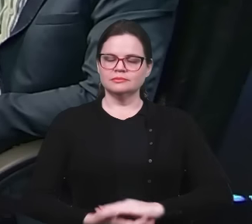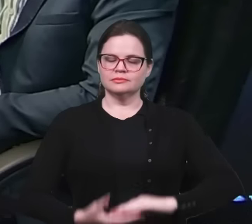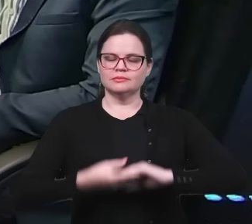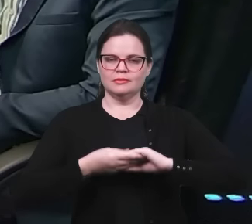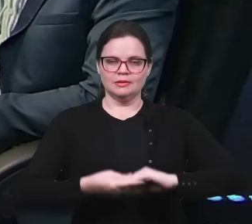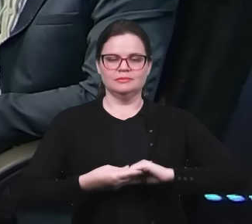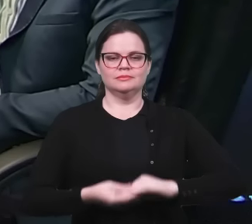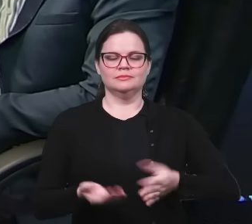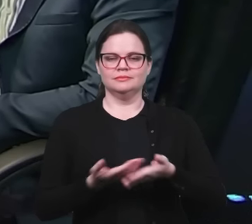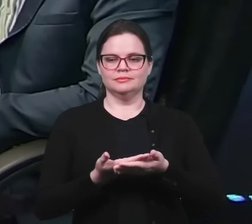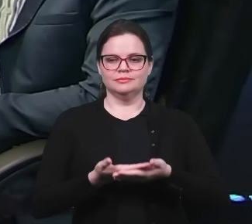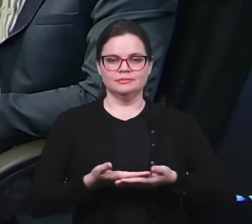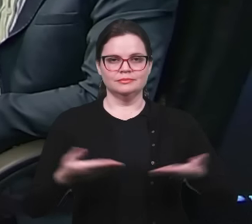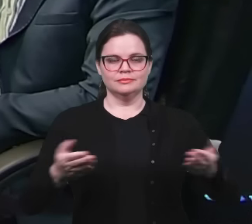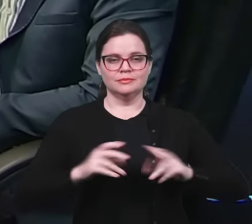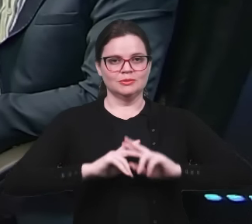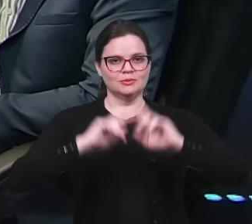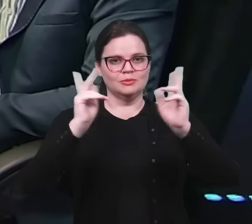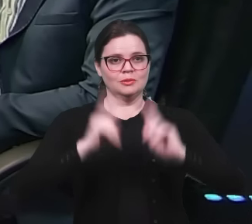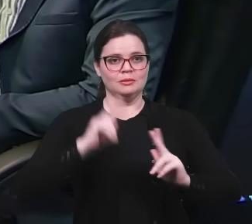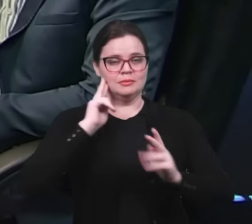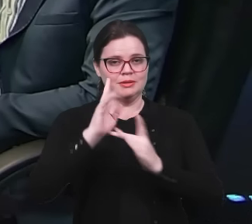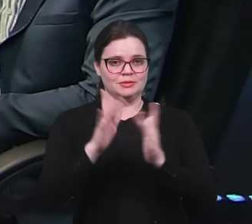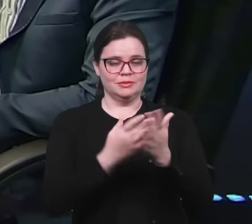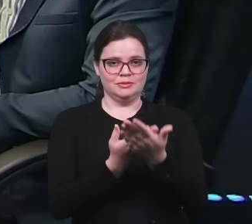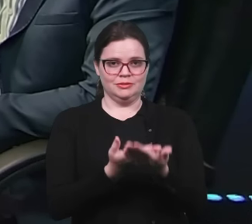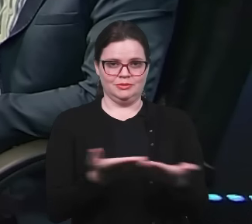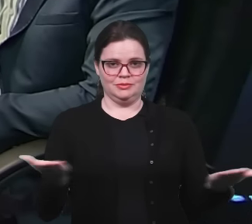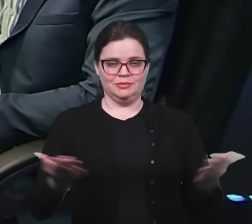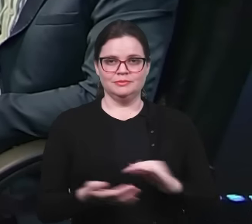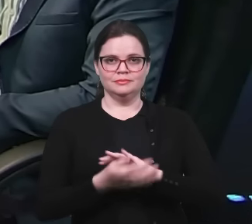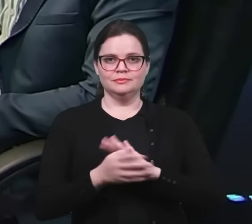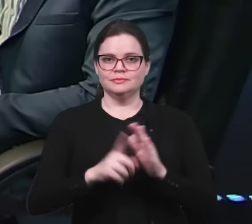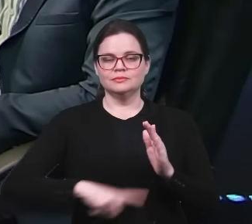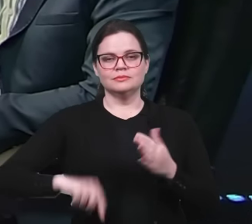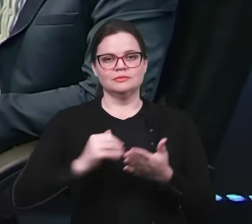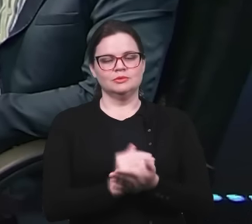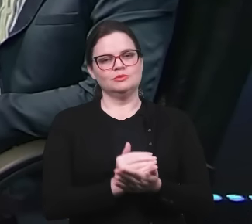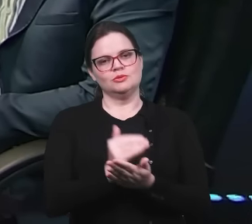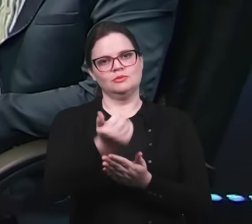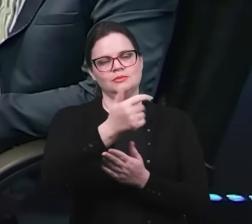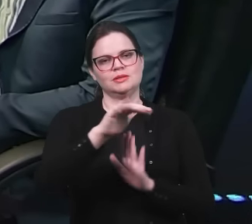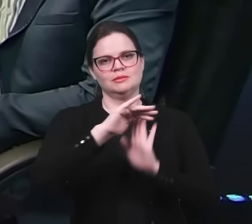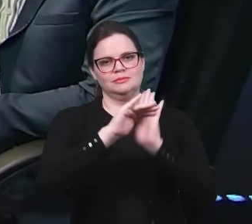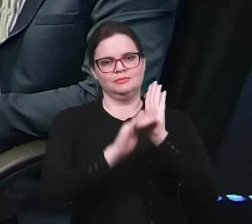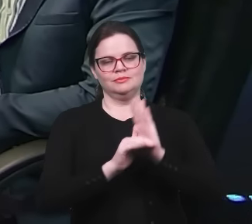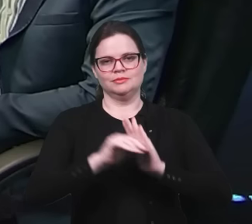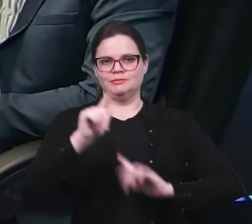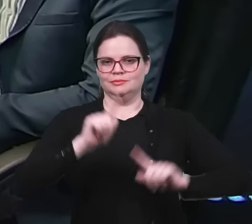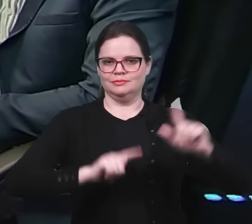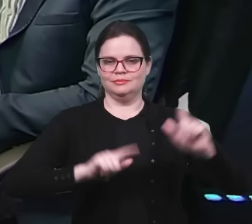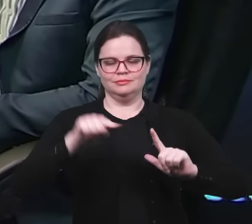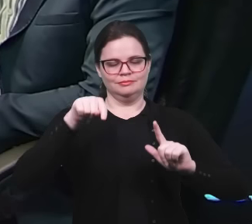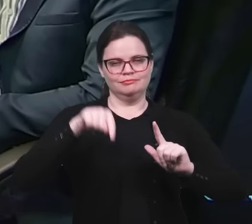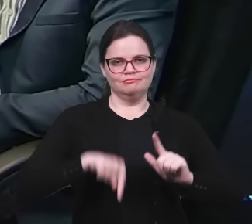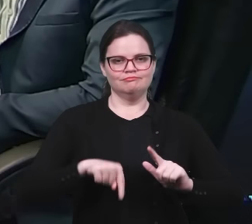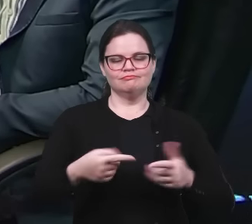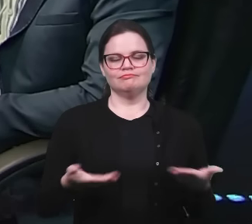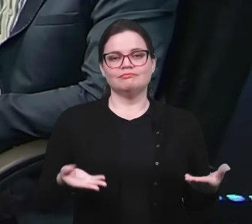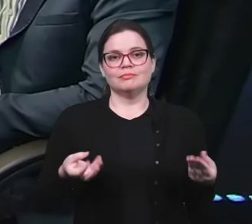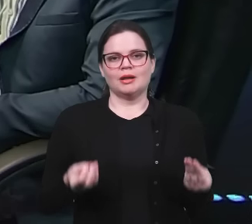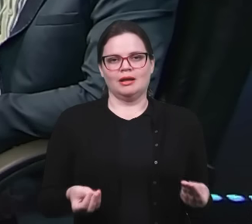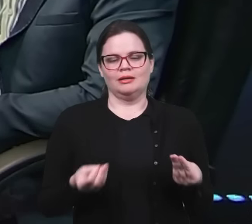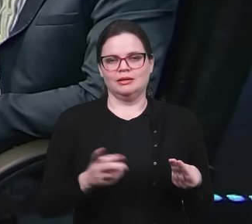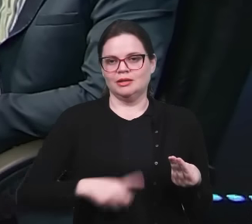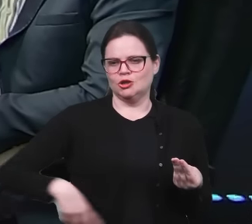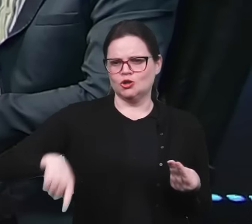Saudamos a todos com a paz do Senhor Jesus. Estamos aqui mais uma vez para